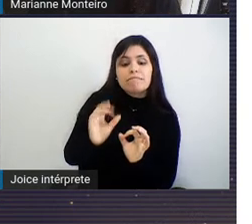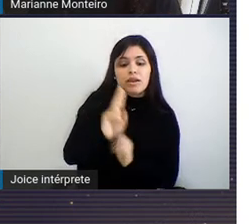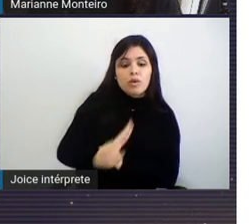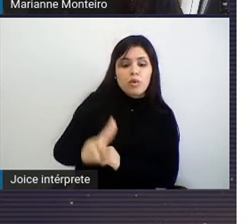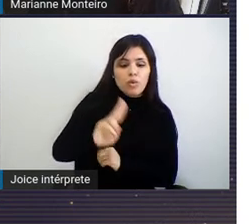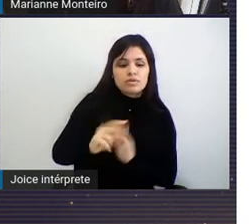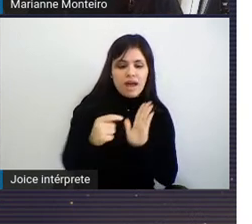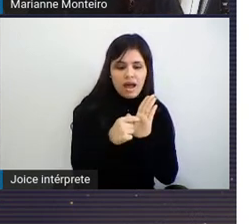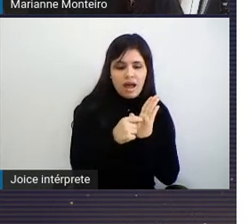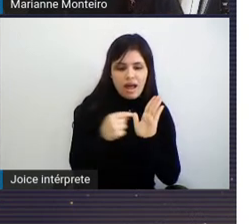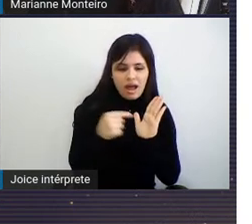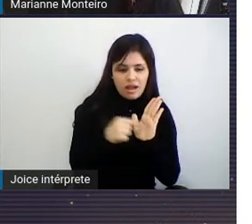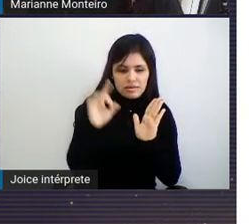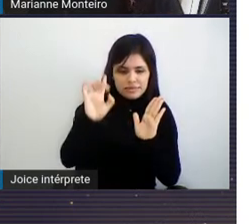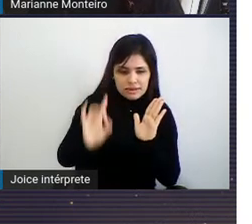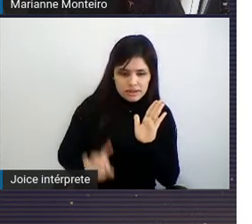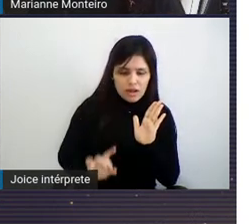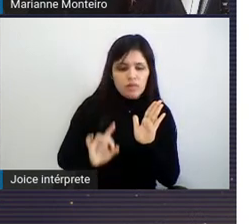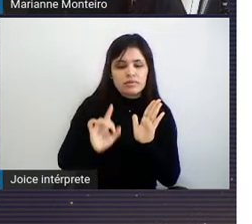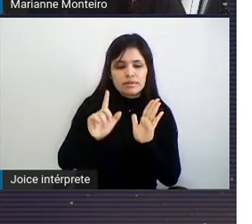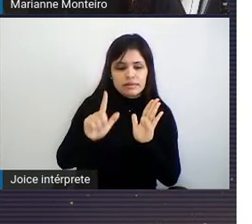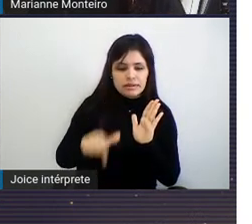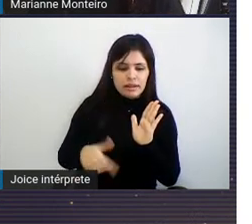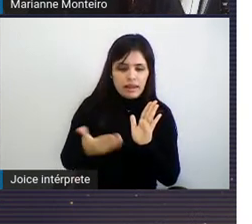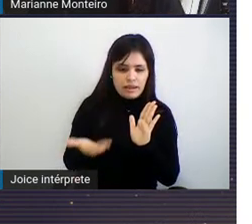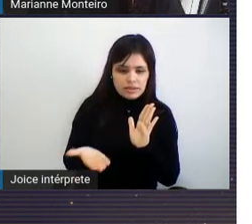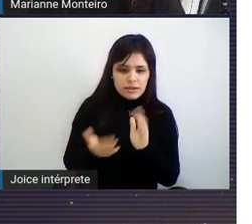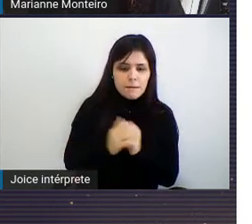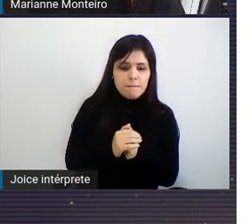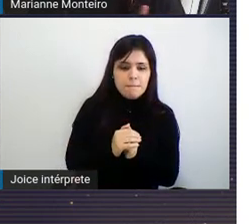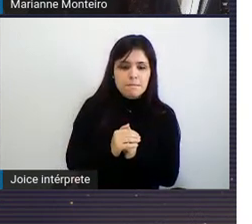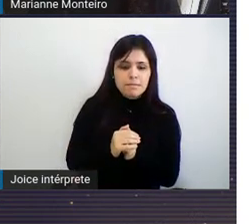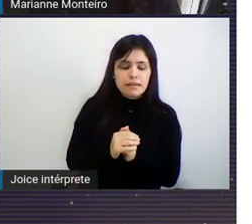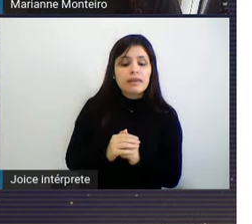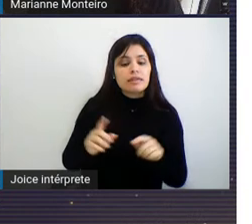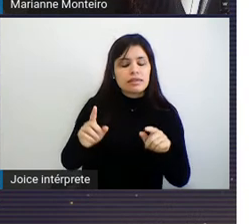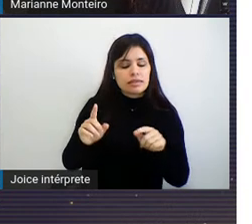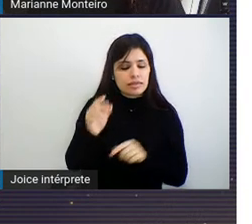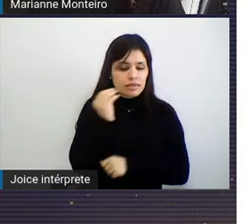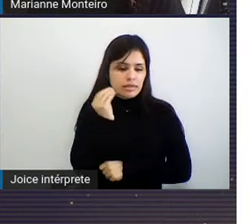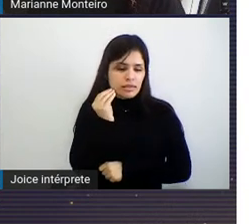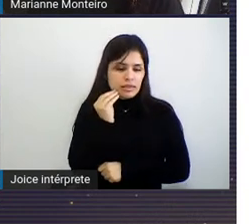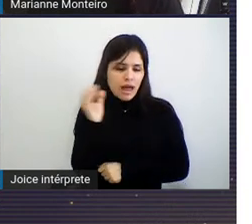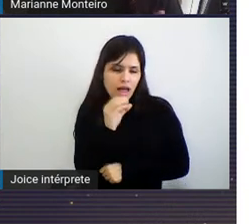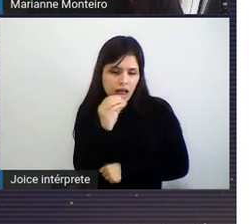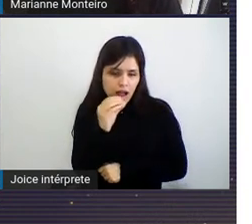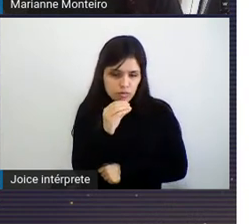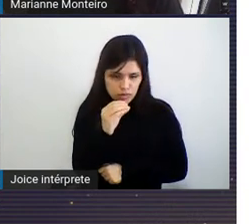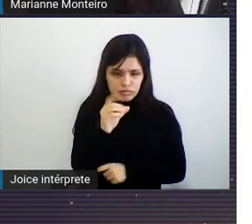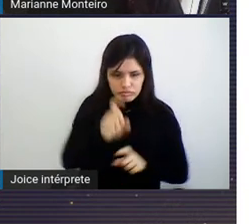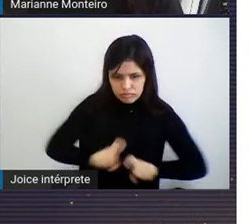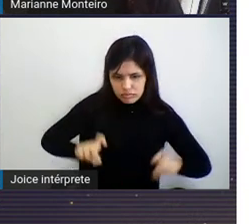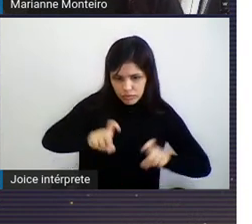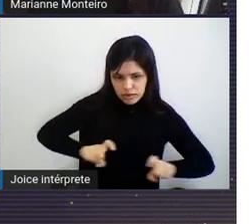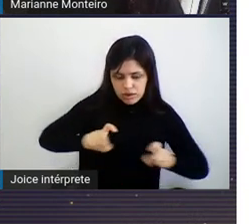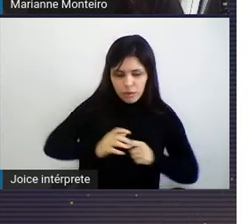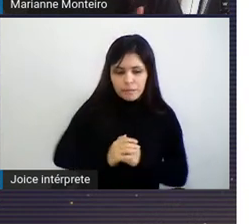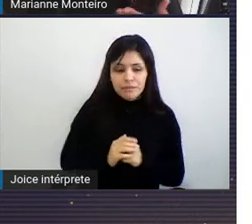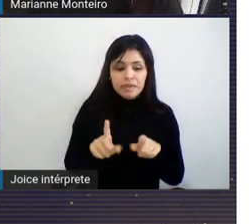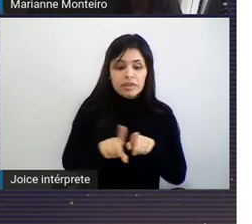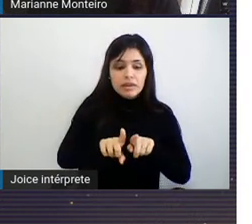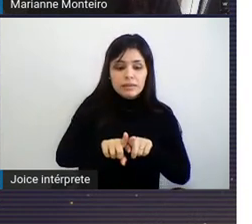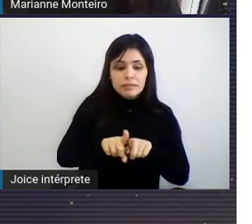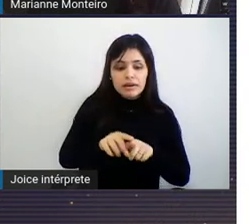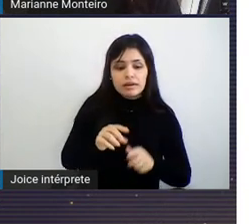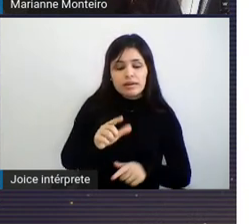hardware especializado, que são GPUs ou TPUs, para acelerar a computação. E existe,